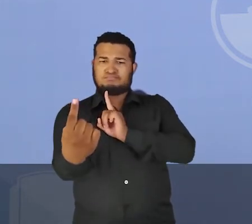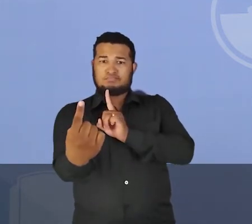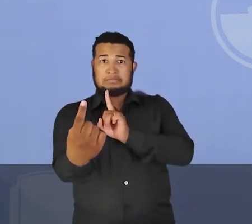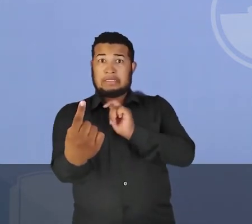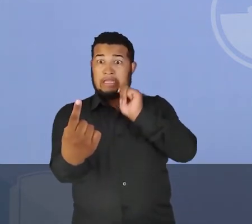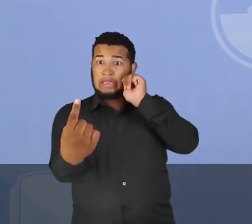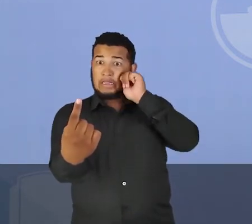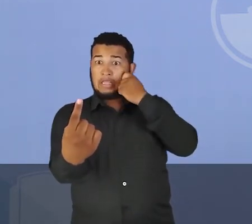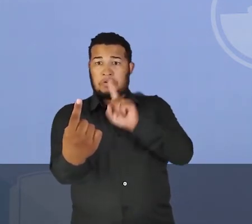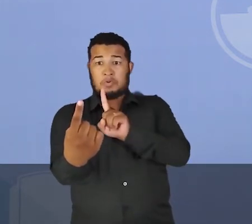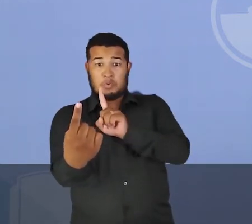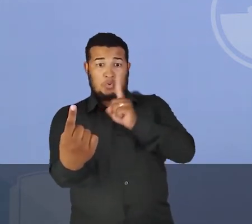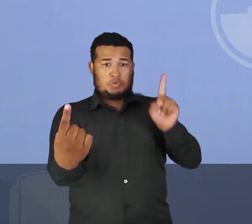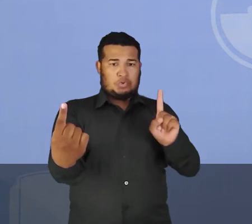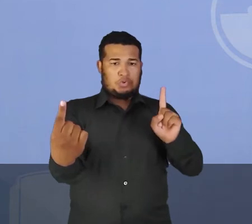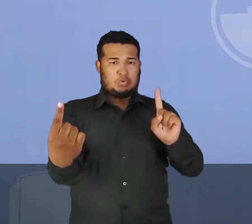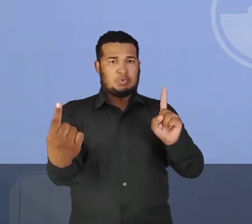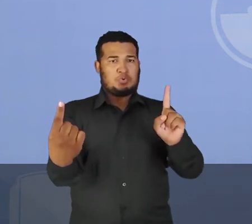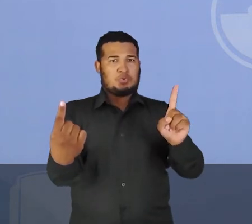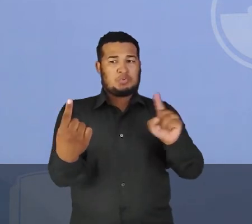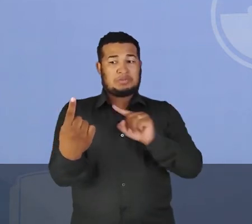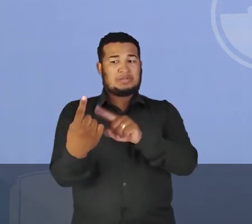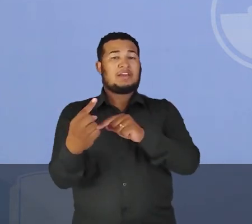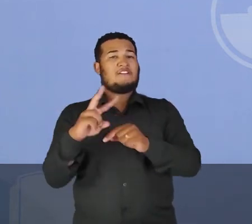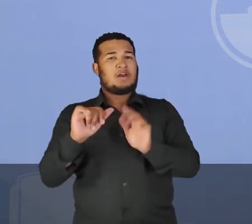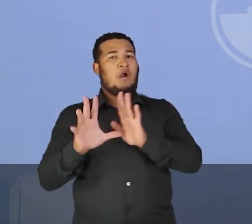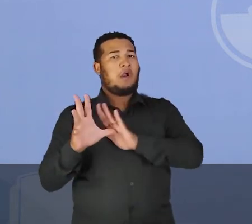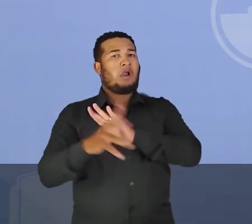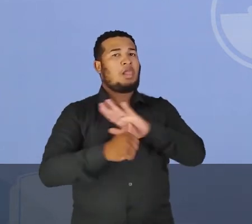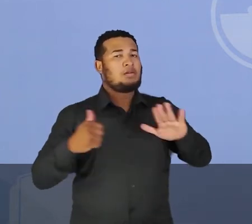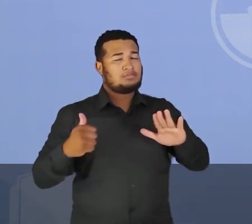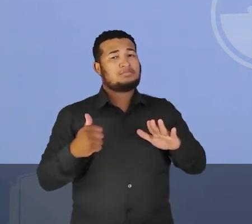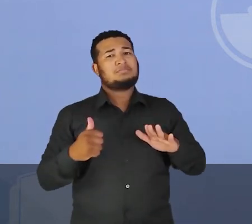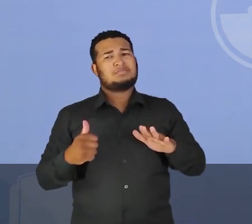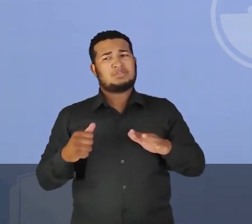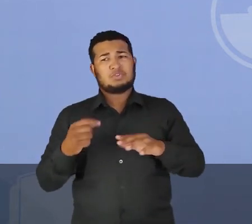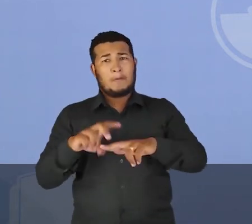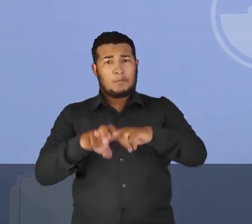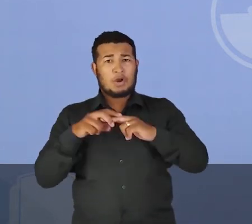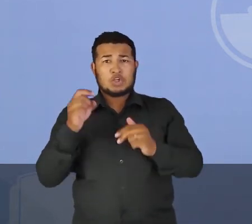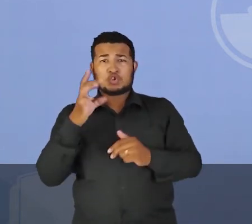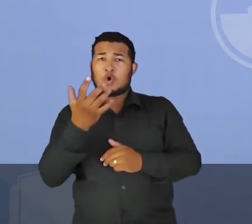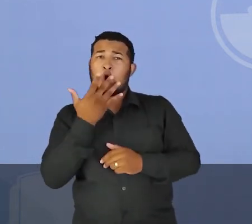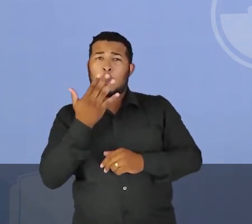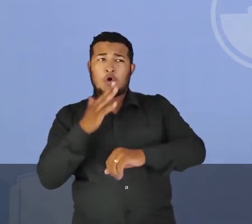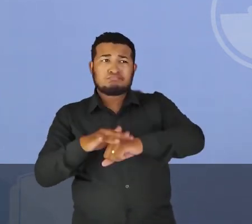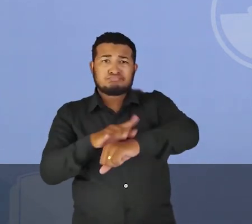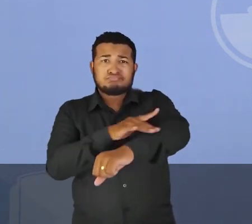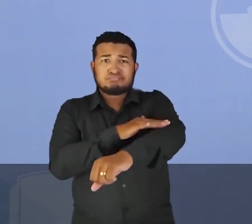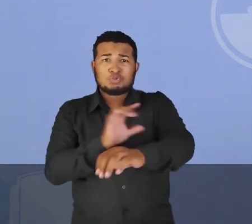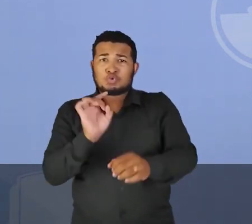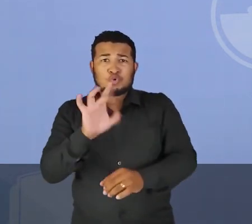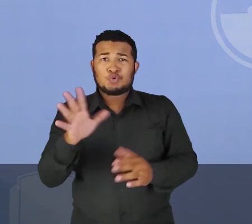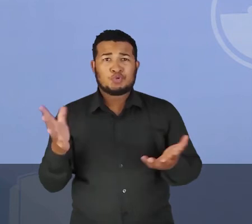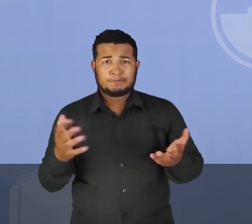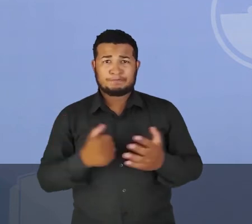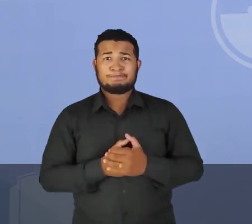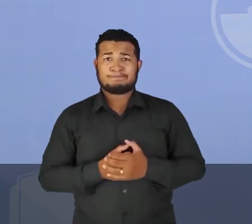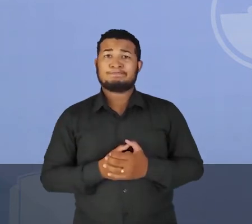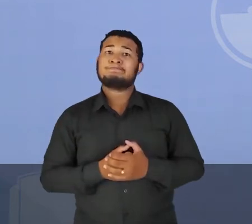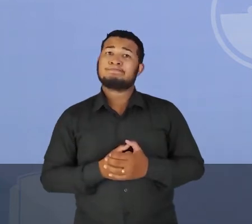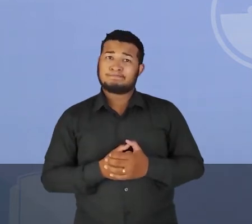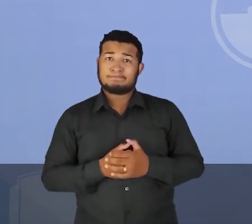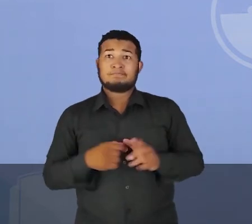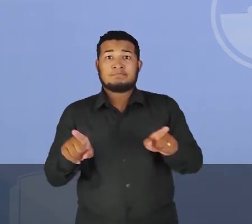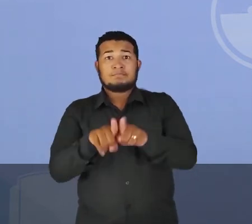porque pressupõem que ele não é uma pessoa decente só porque ele é negro, né? E situações